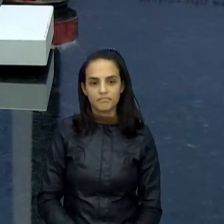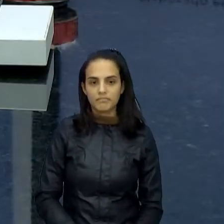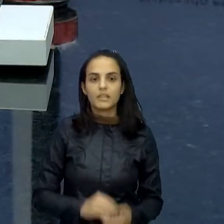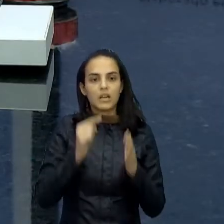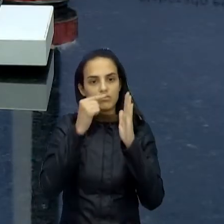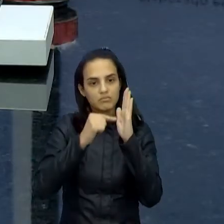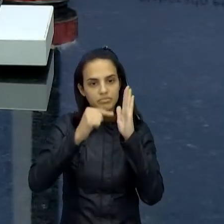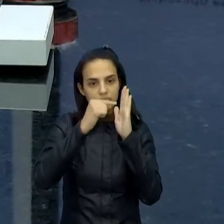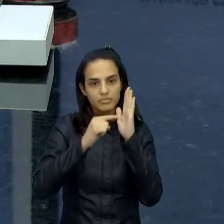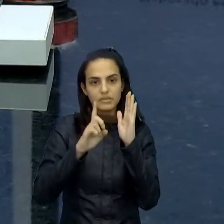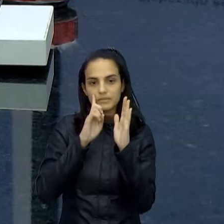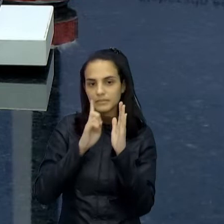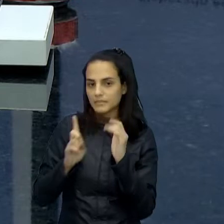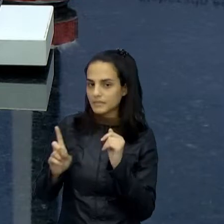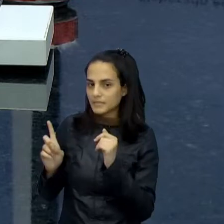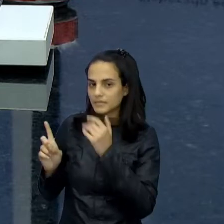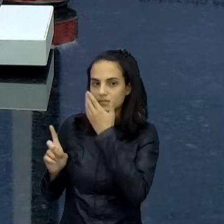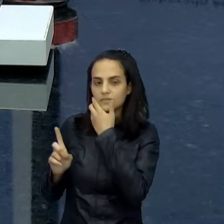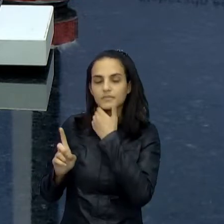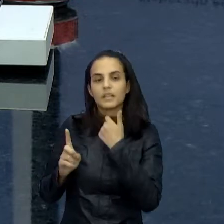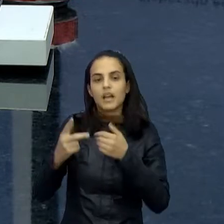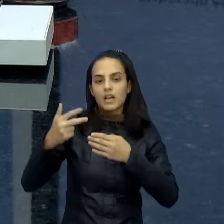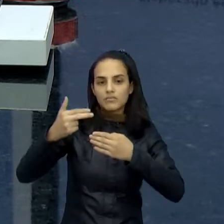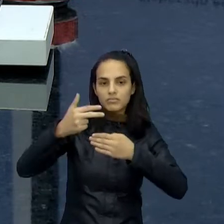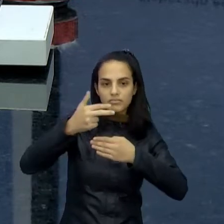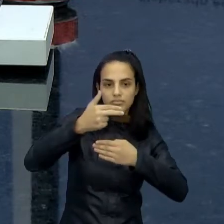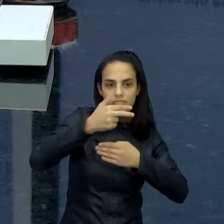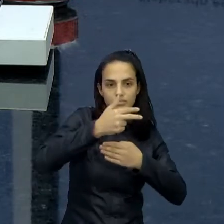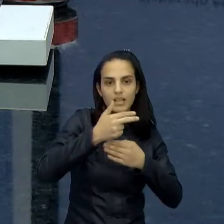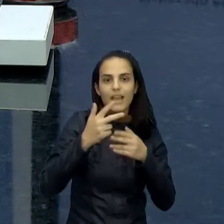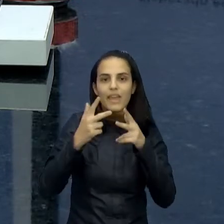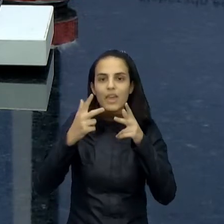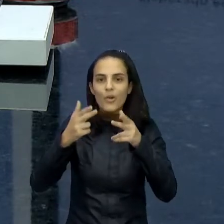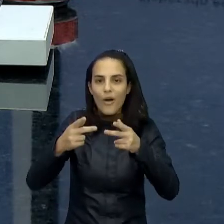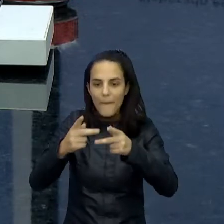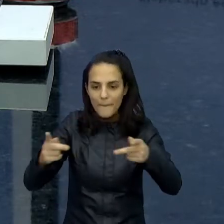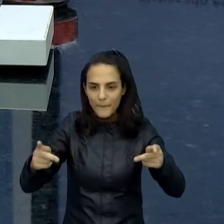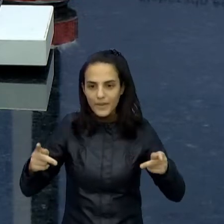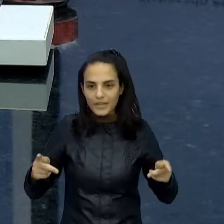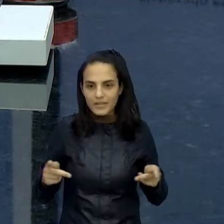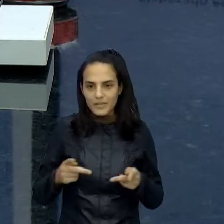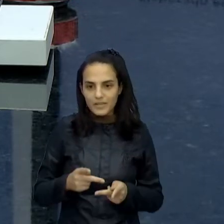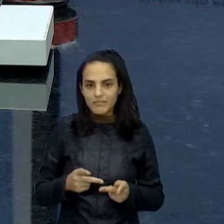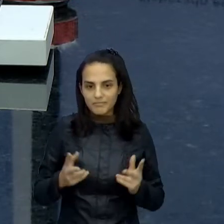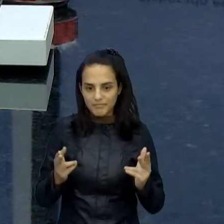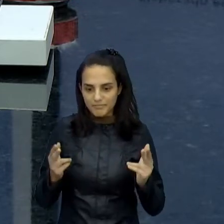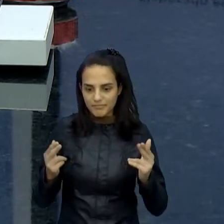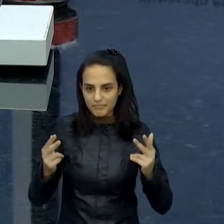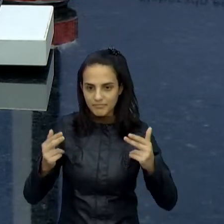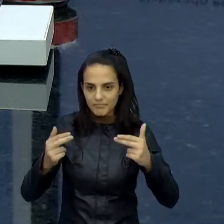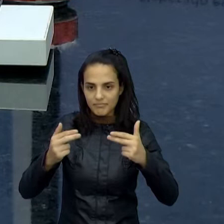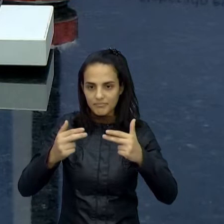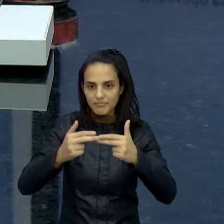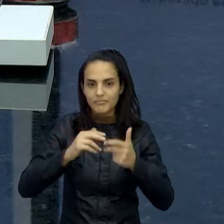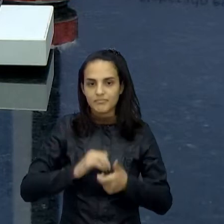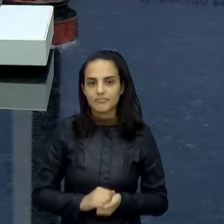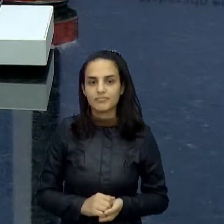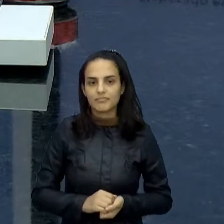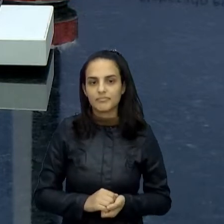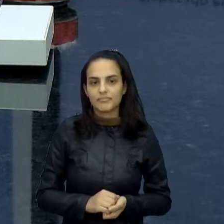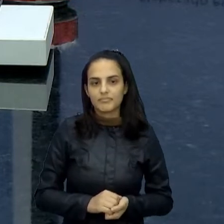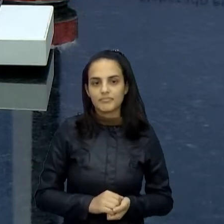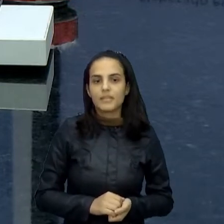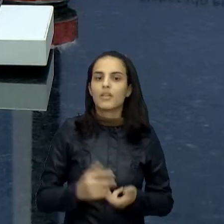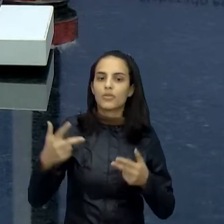bolinha aí e com a régua eu cortei na forma de pizza, tá vendo? Fiz 4 cortes. Primeiro eu fiz aqui esse